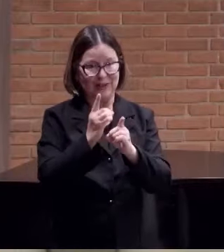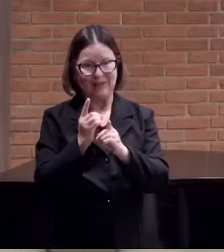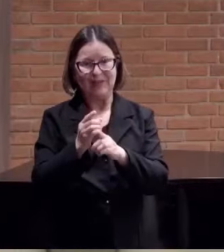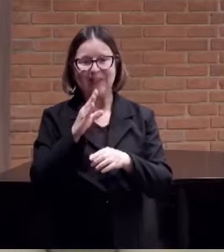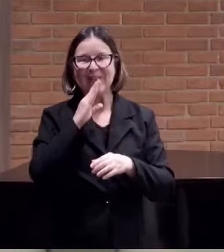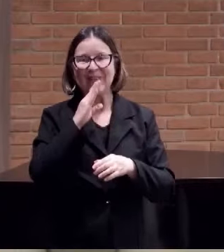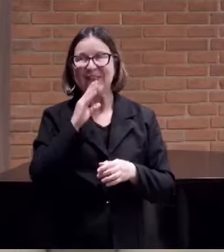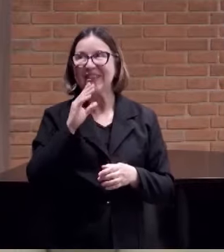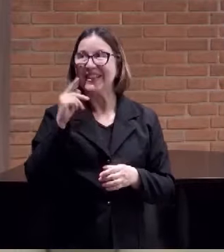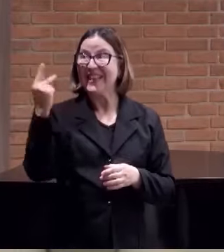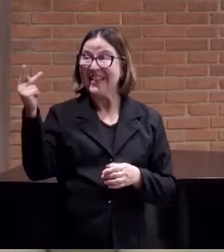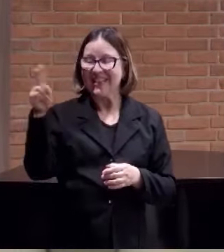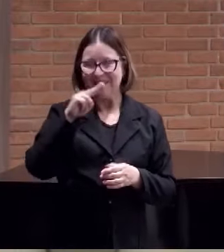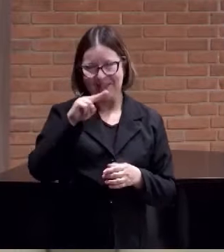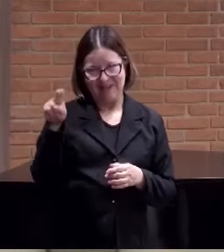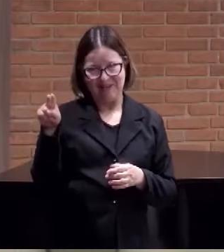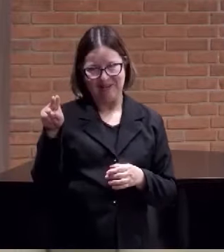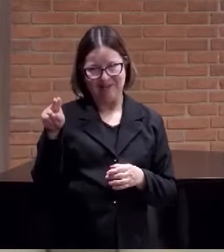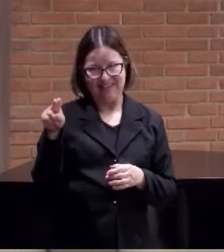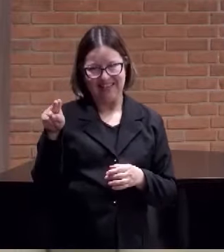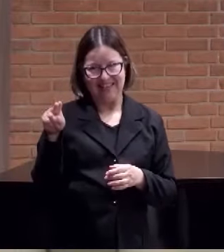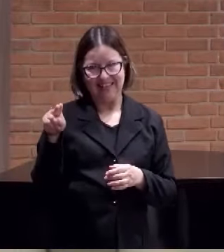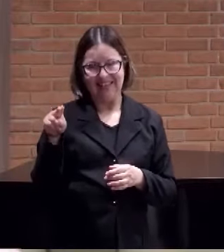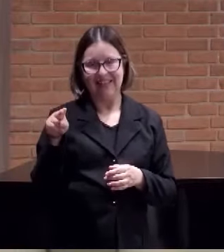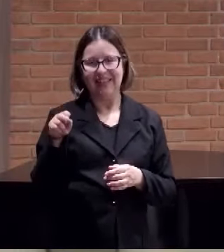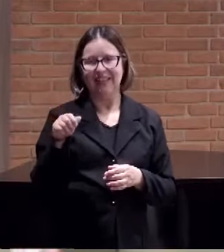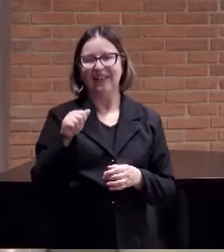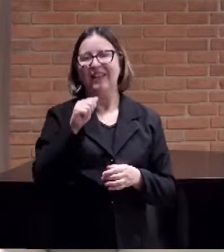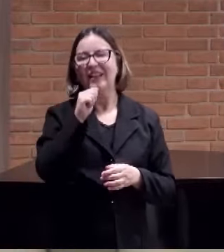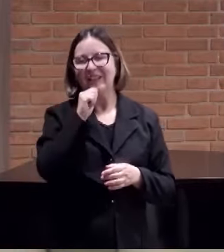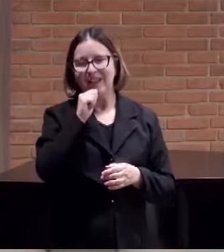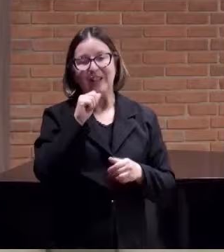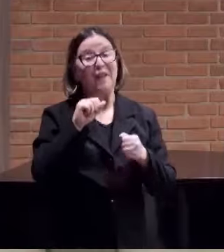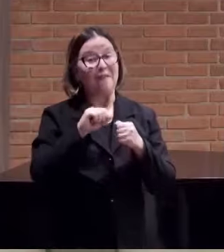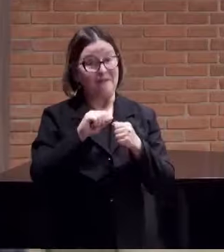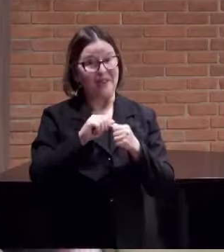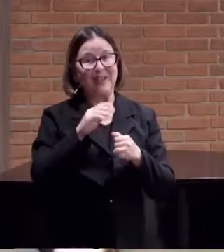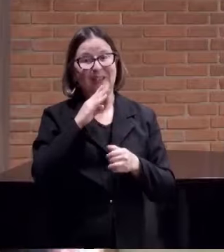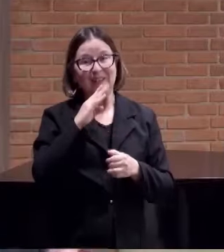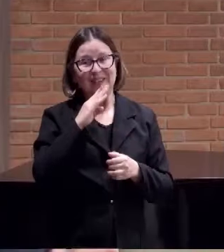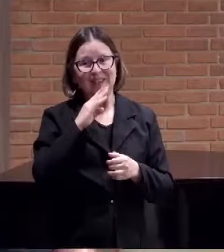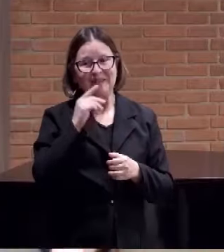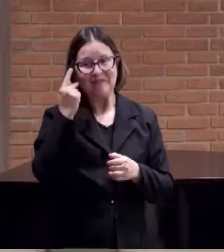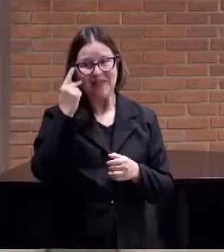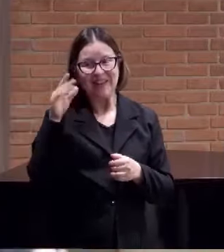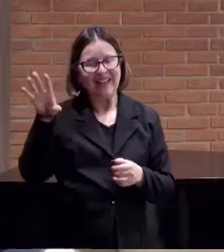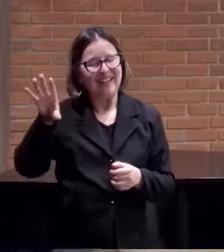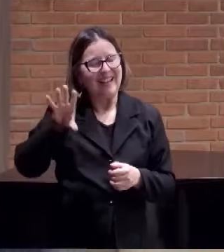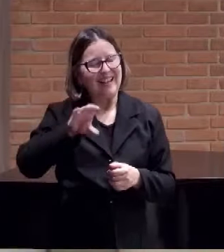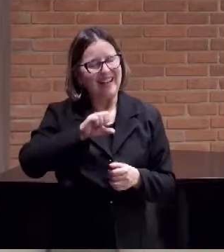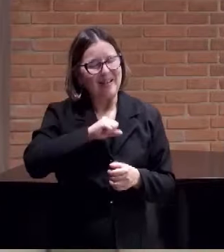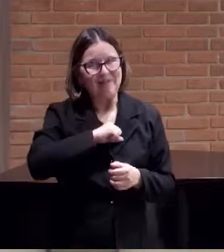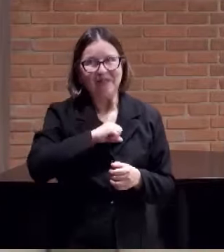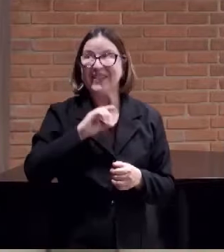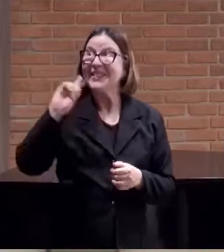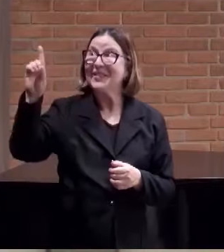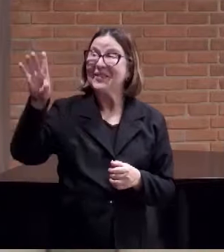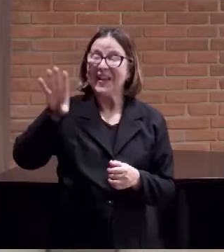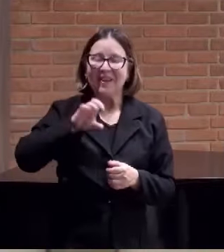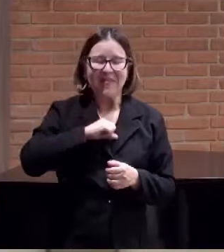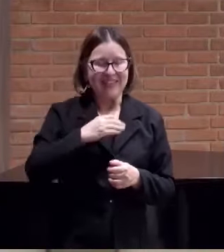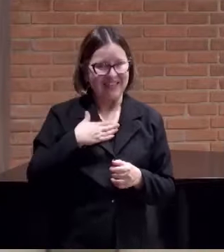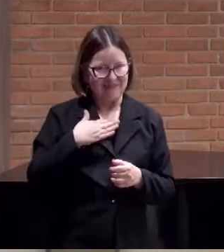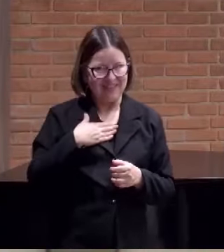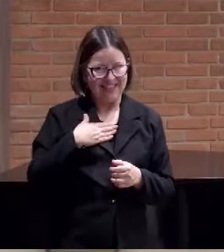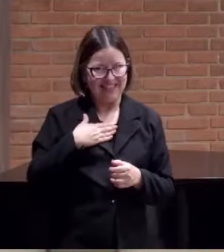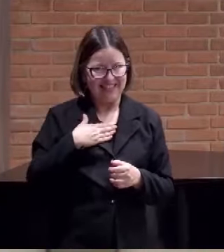o teu nome e ainda o farei conhecer, a fim de que o amor com que me amaste esteja neles e eu